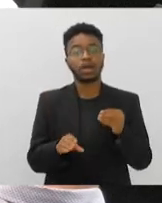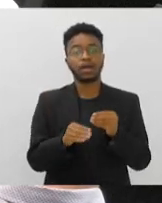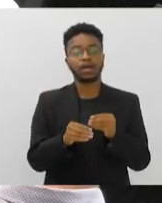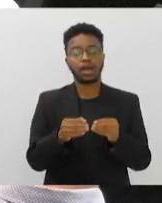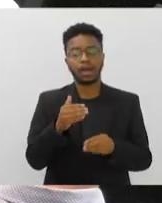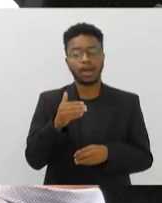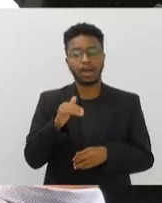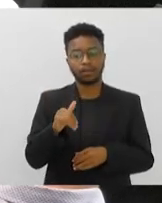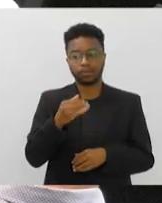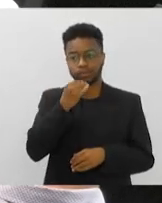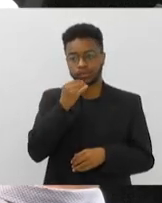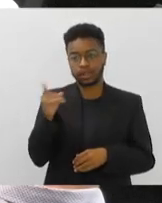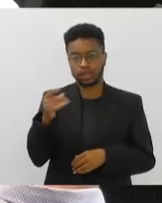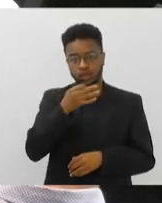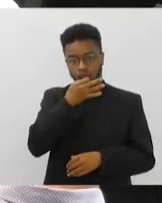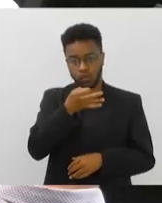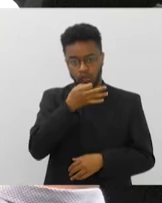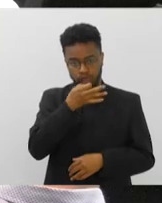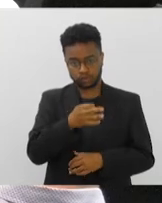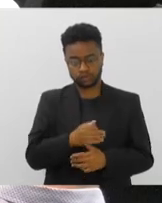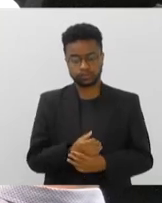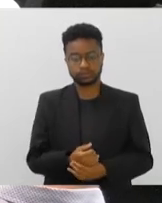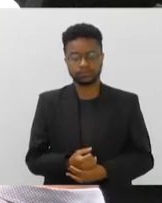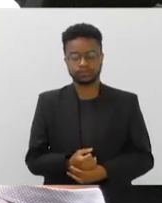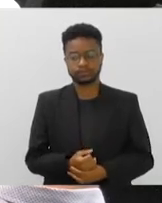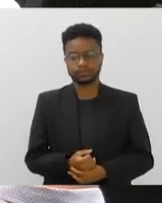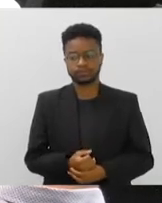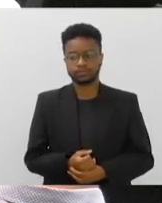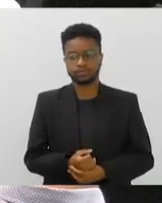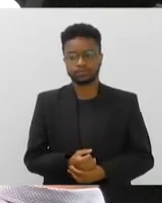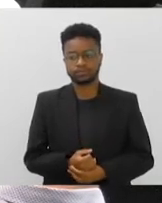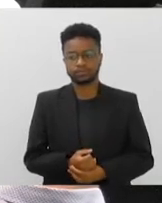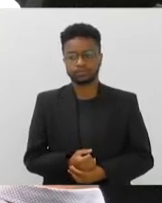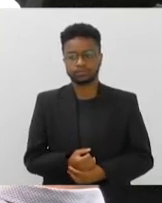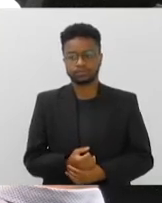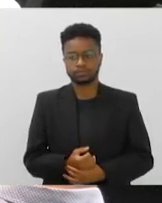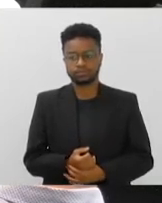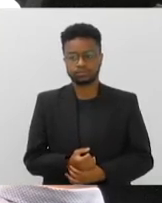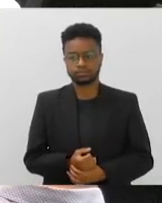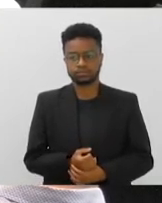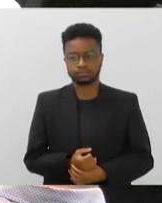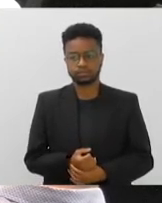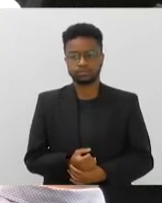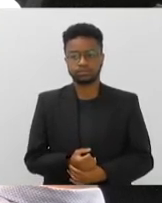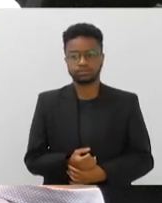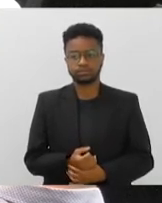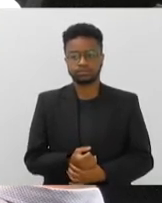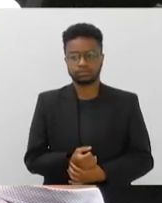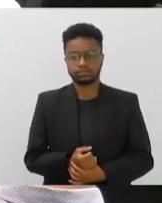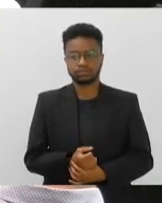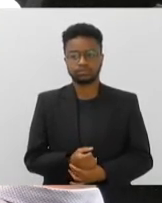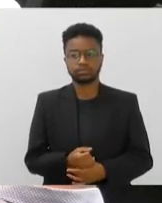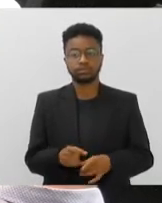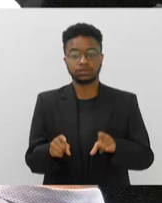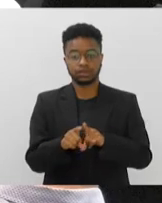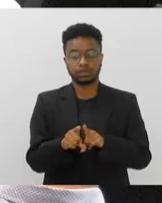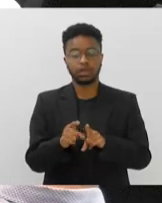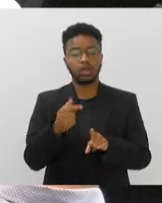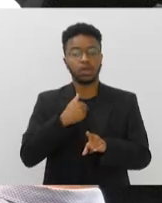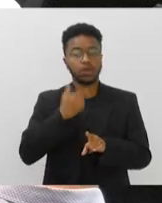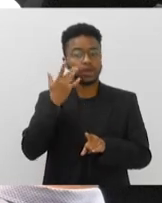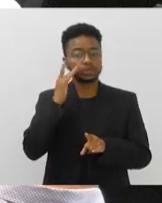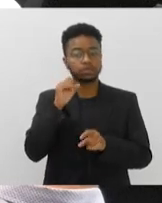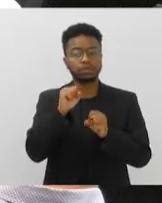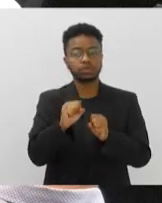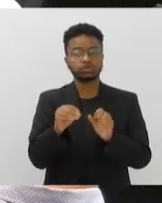lindar ainda no comentário dele eh e acho que a gente e poderia trazer para o nome da frente a gente